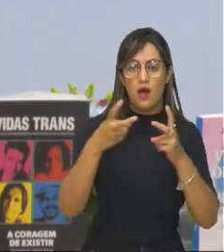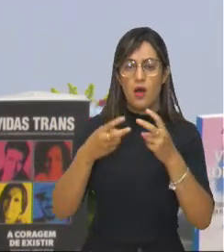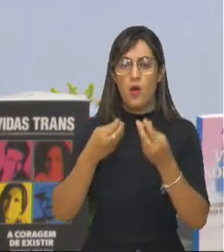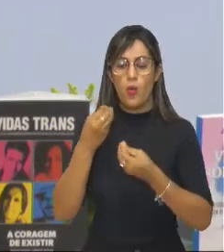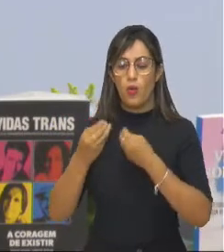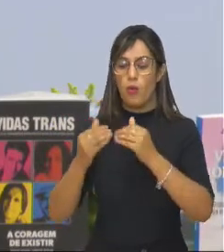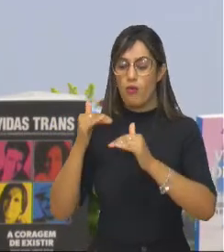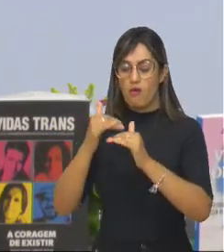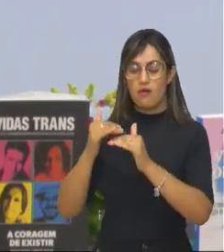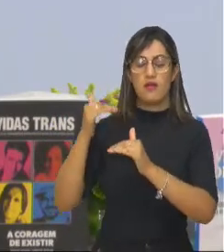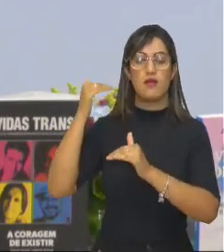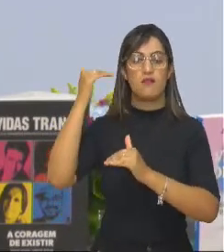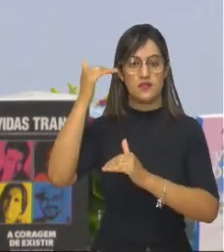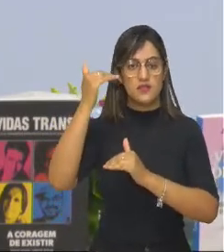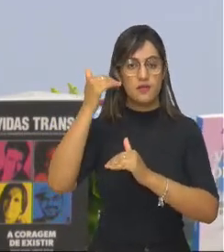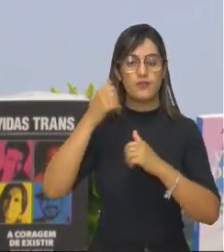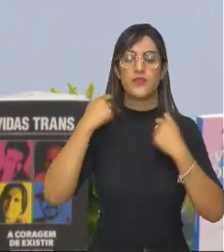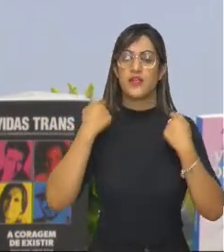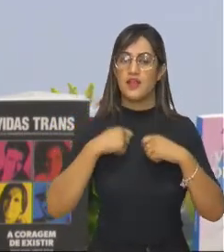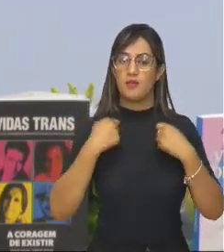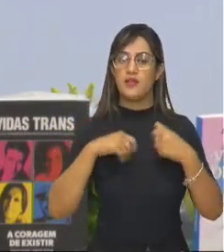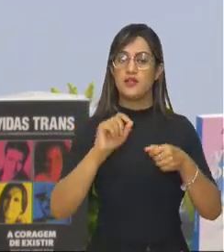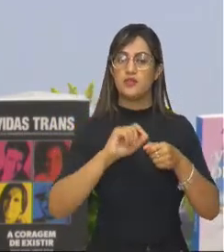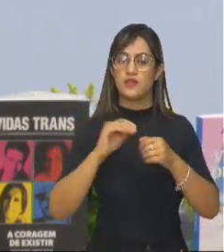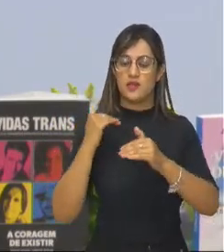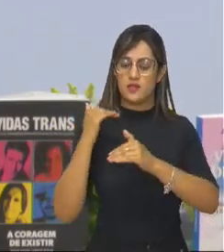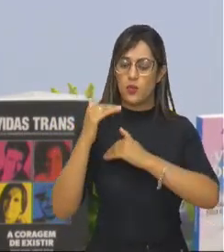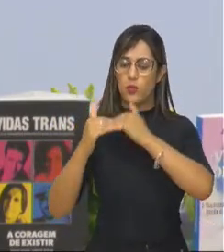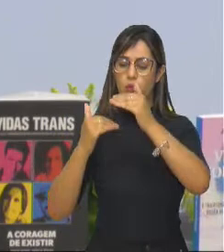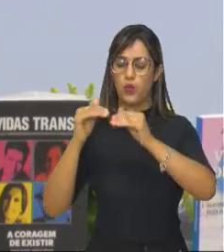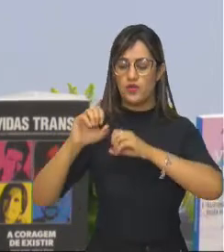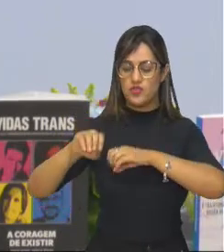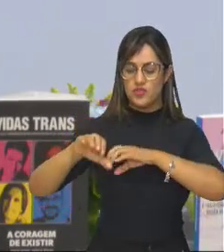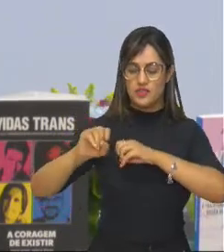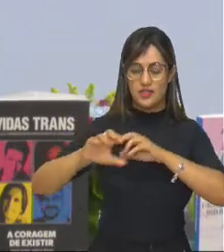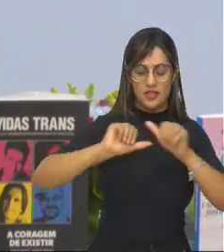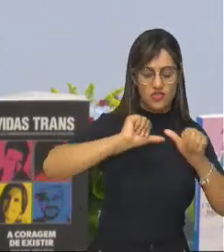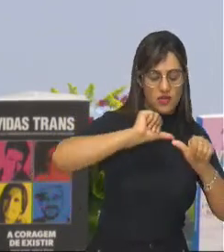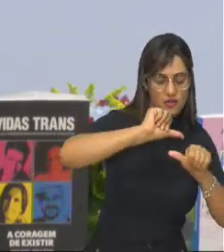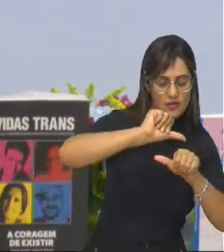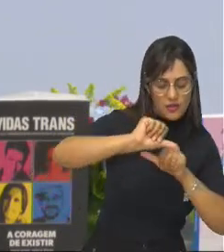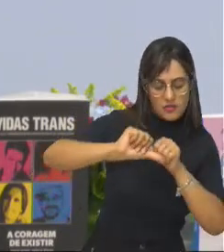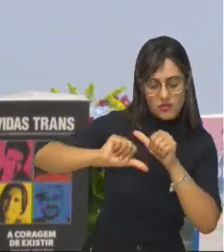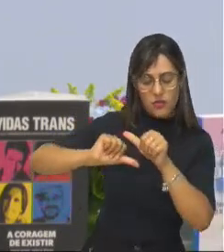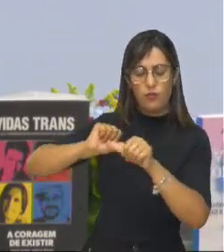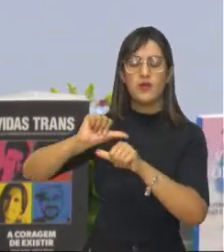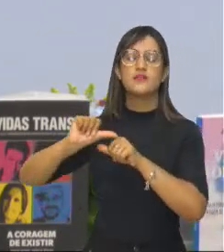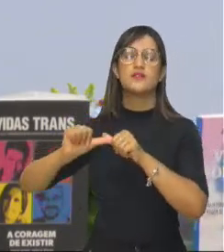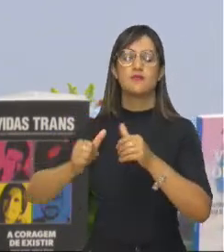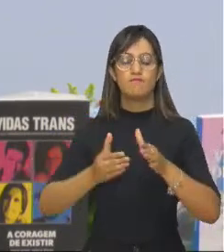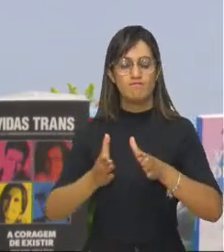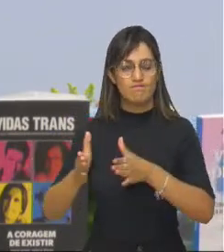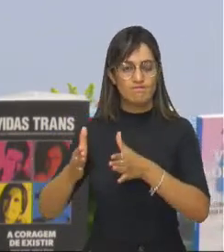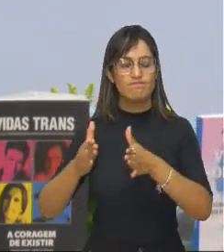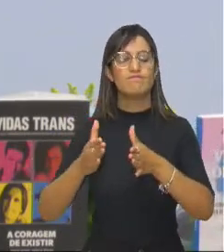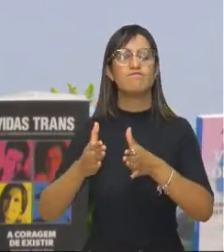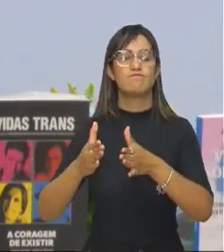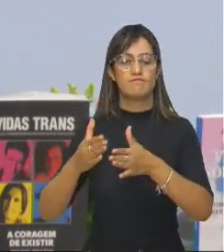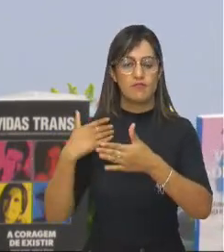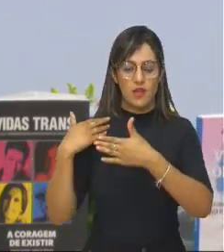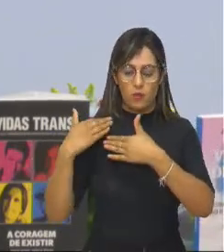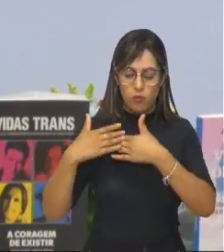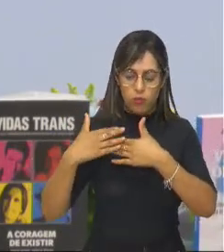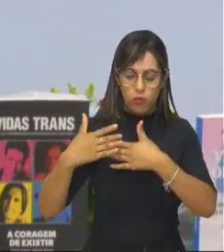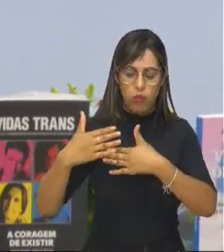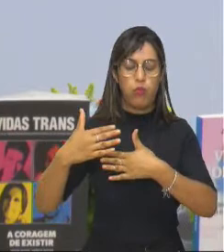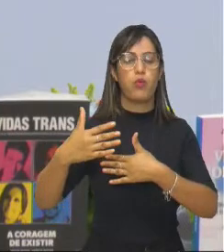e ainda é preciso fazer esse processo de aprendizagem, de ensino, de transformação nessa caminhada. E o avanço do